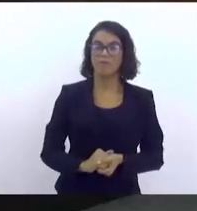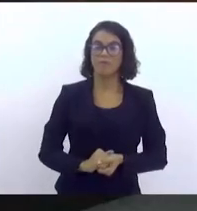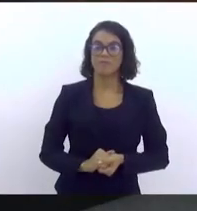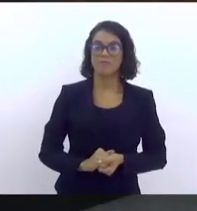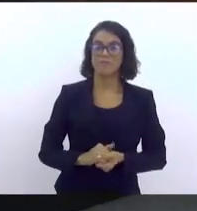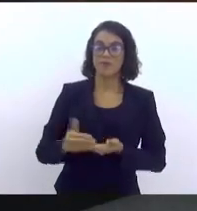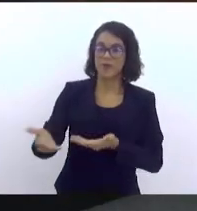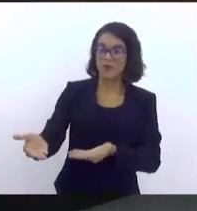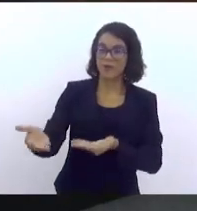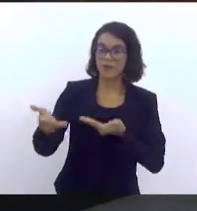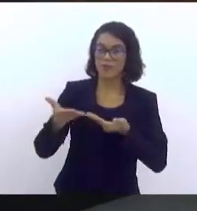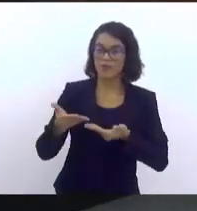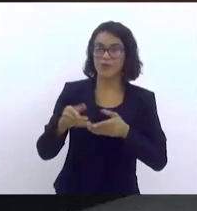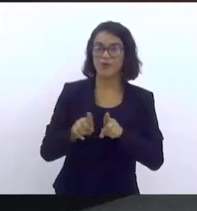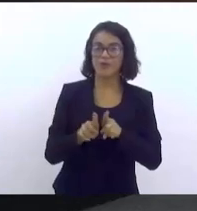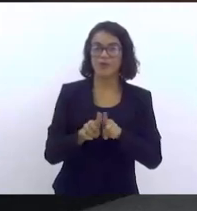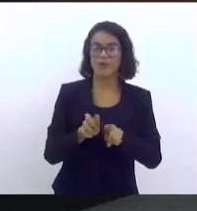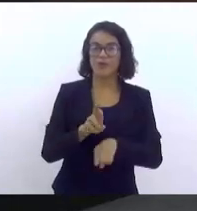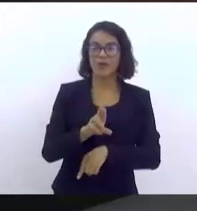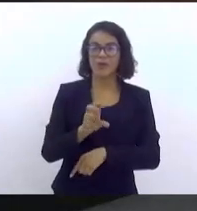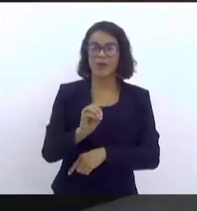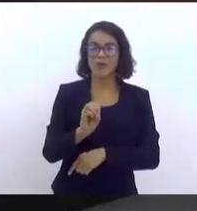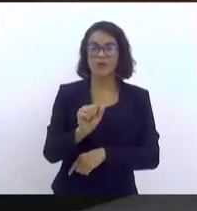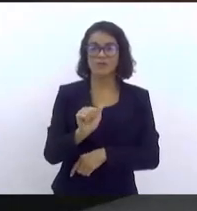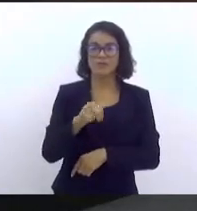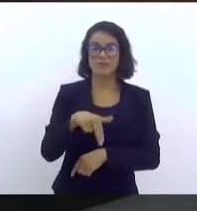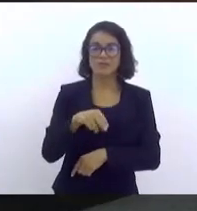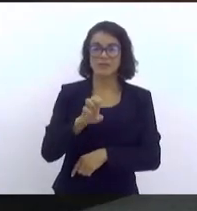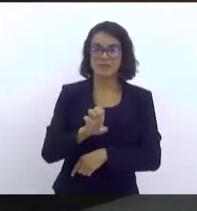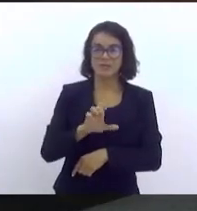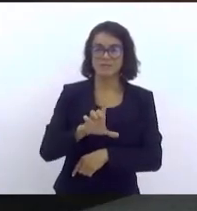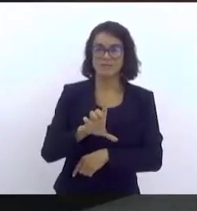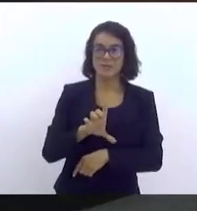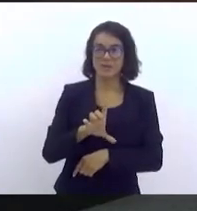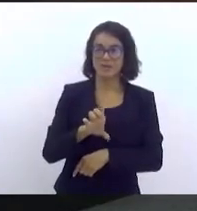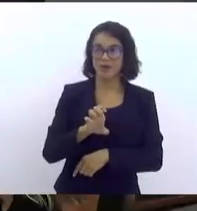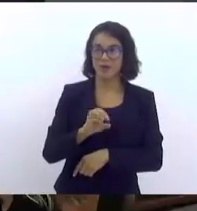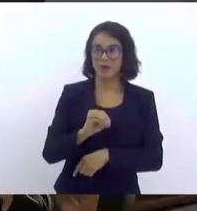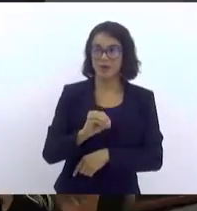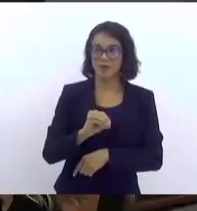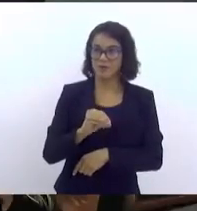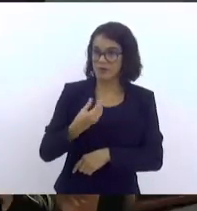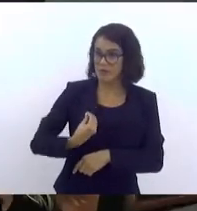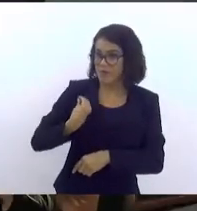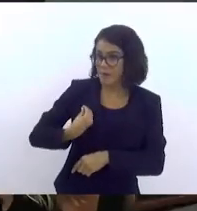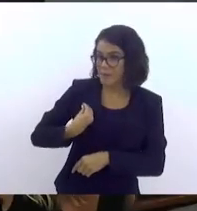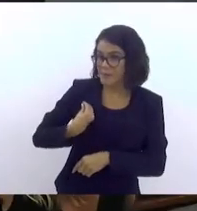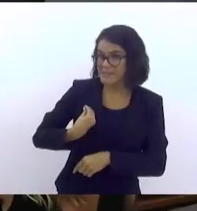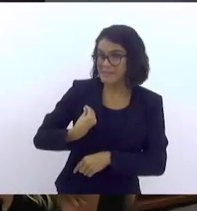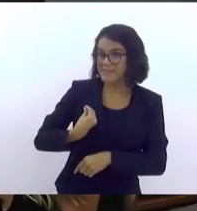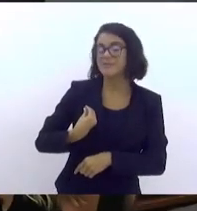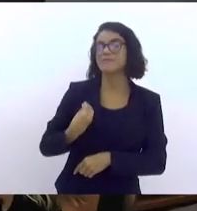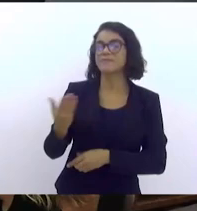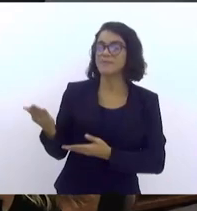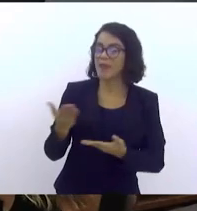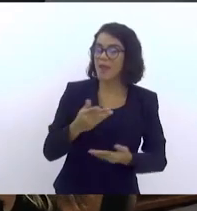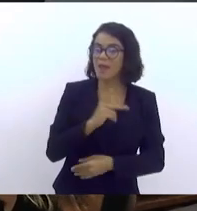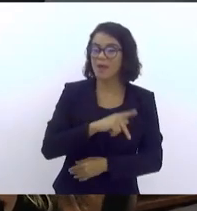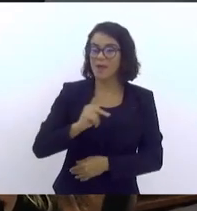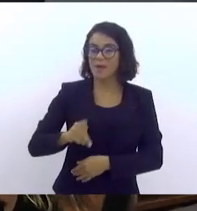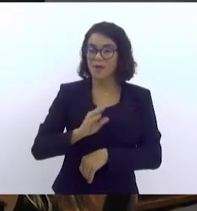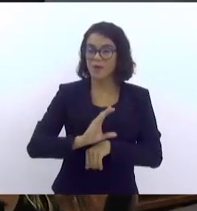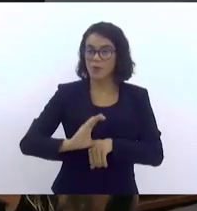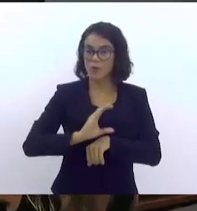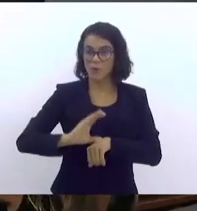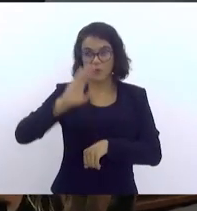vou convidar também a Rosane Melo Rosane já está presente sim Rosane é professora do